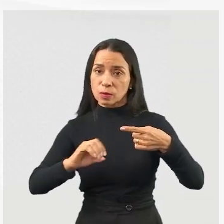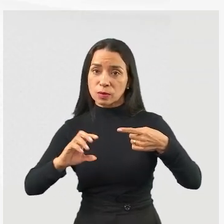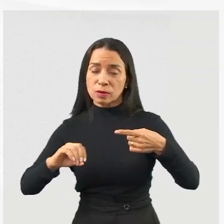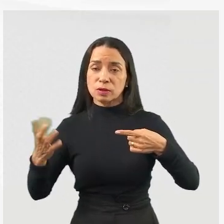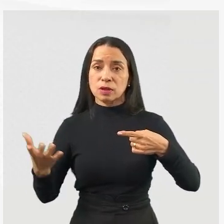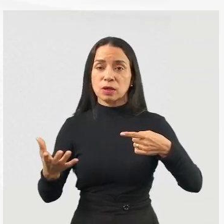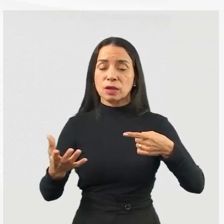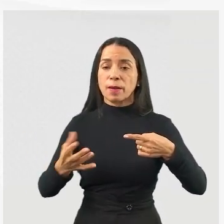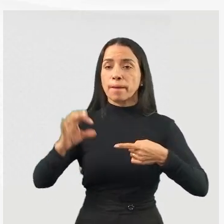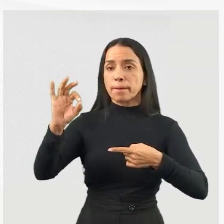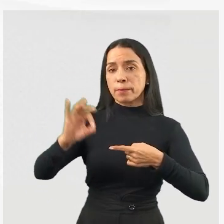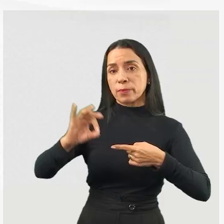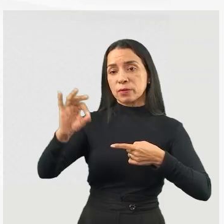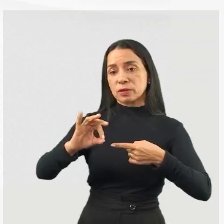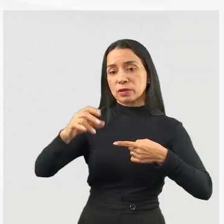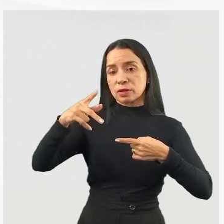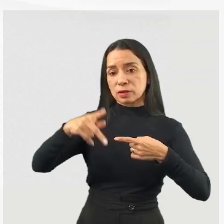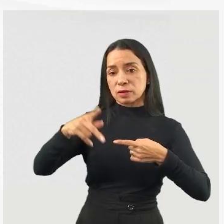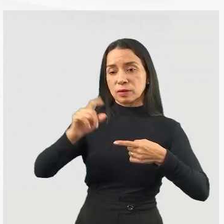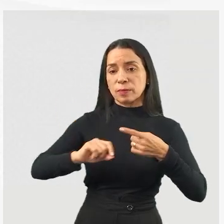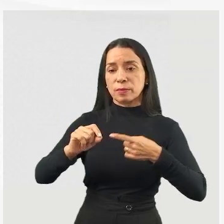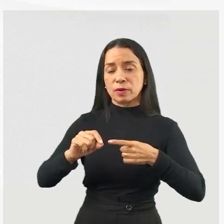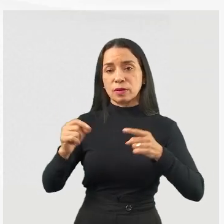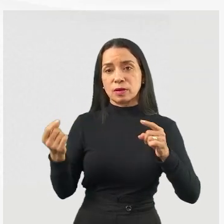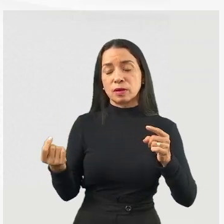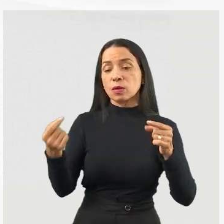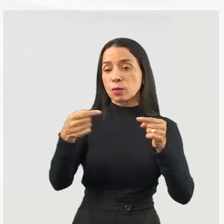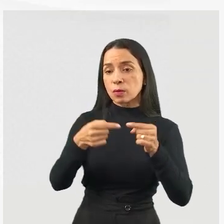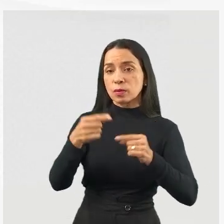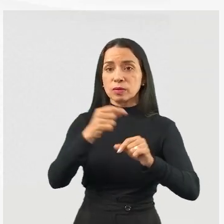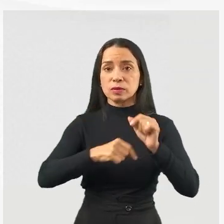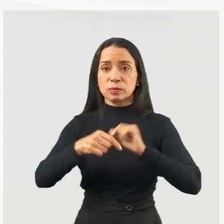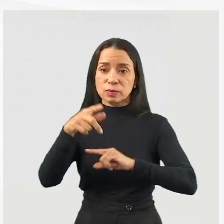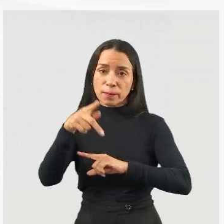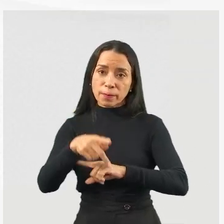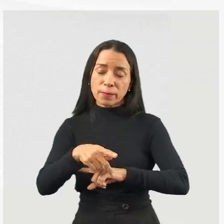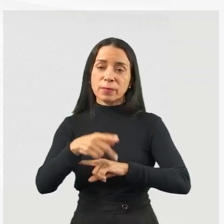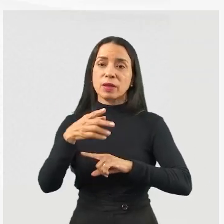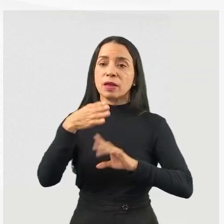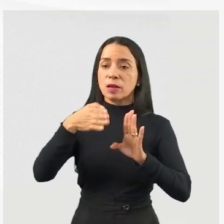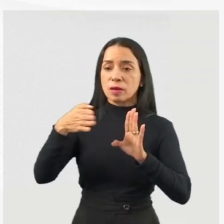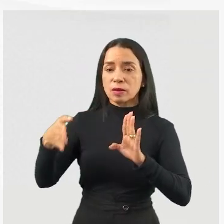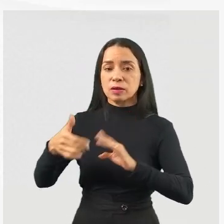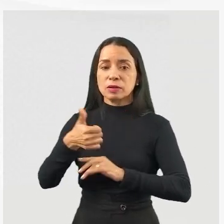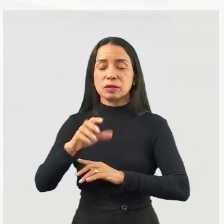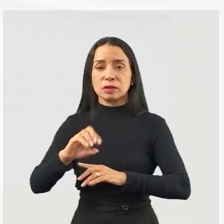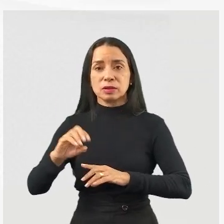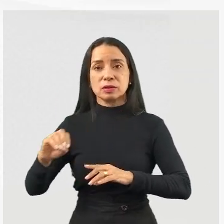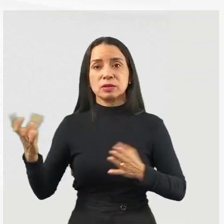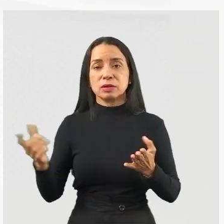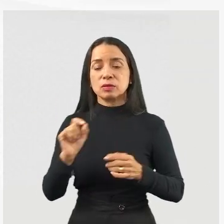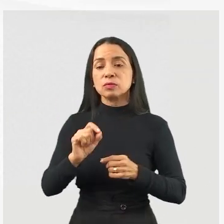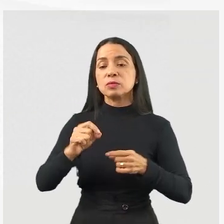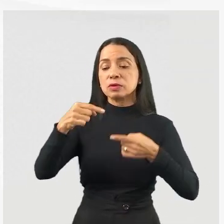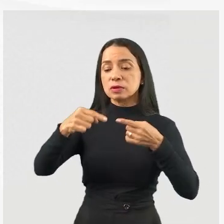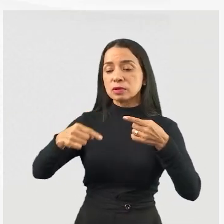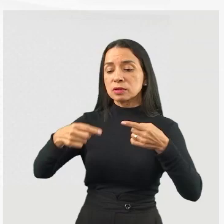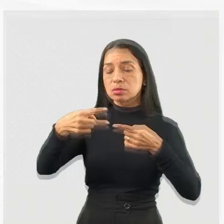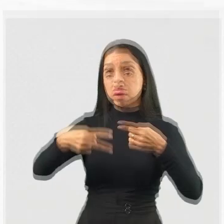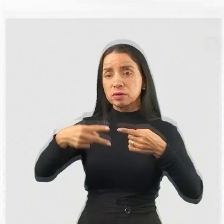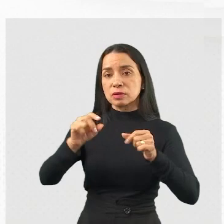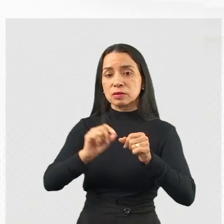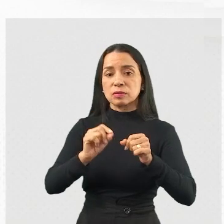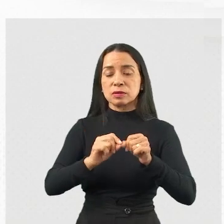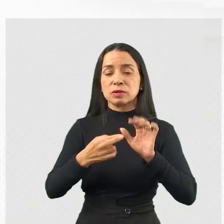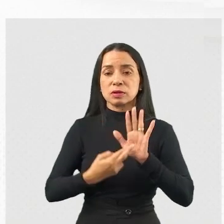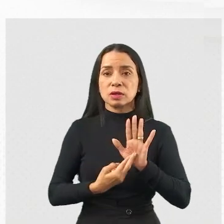seja, a porcentagem P% significa P parte de 100. Galera, o que a fração faz? A fração,